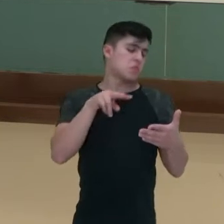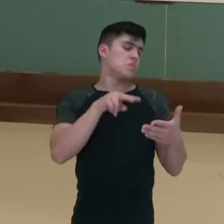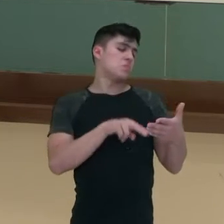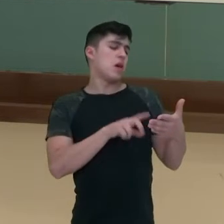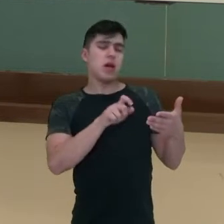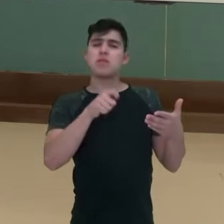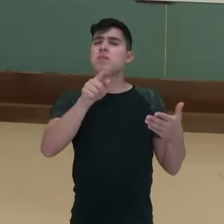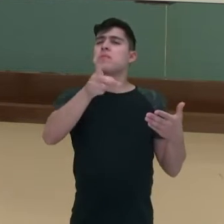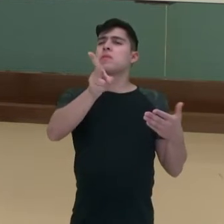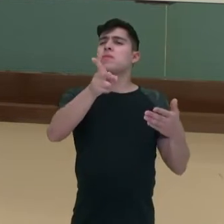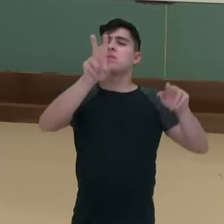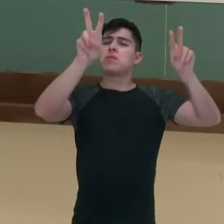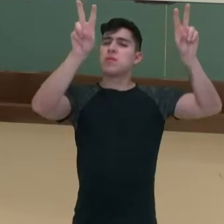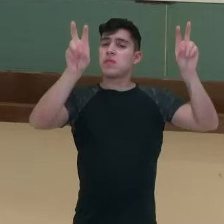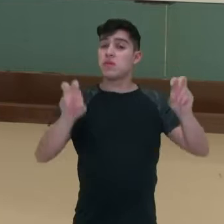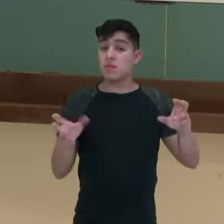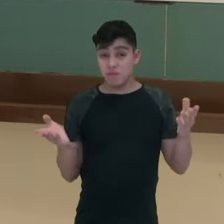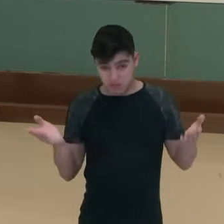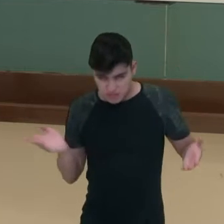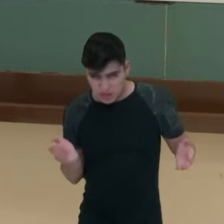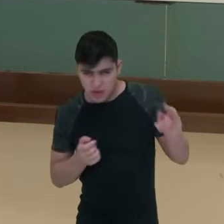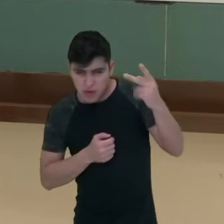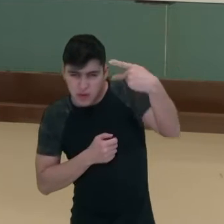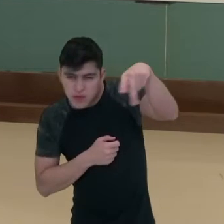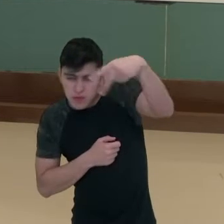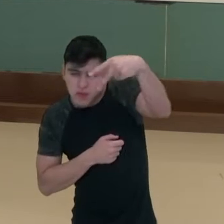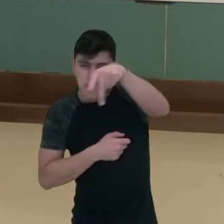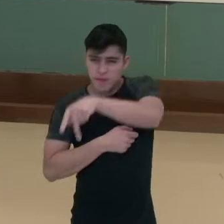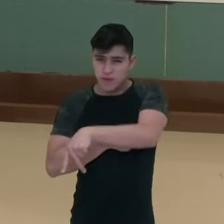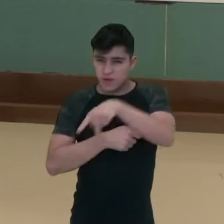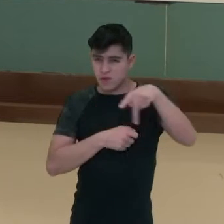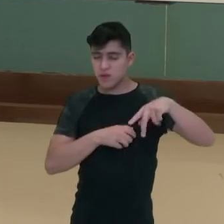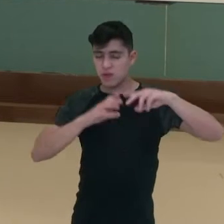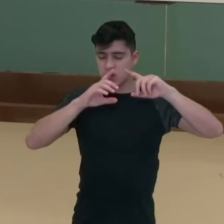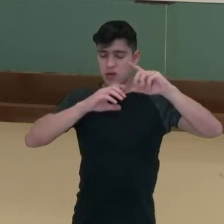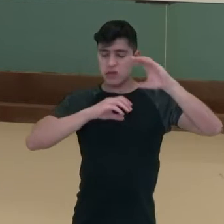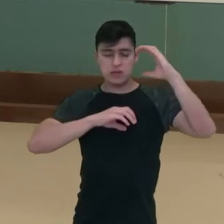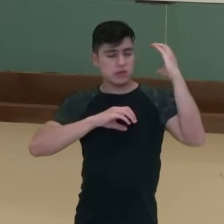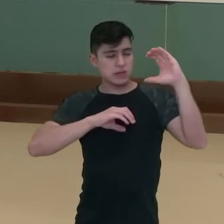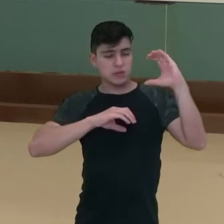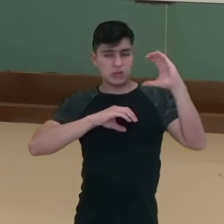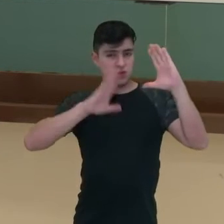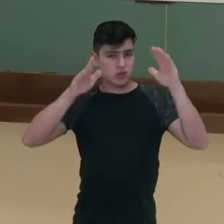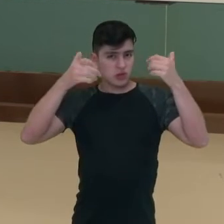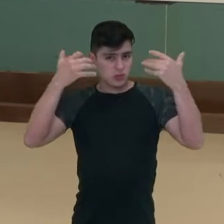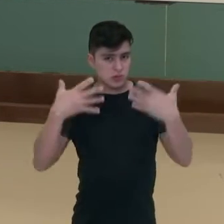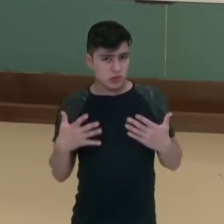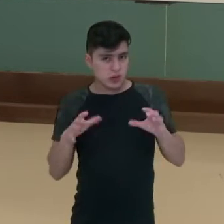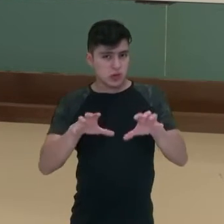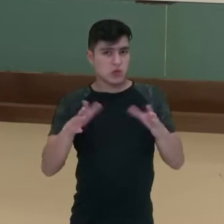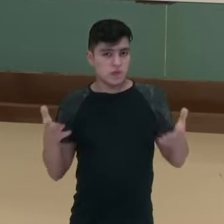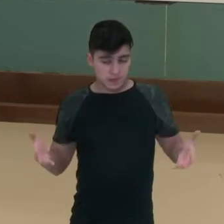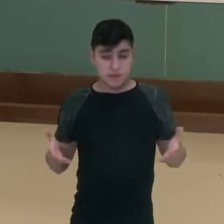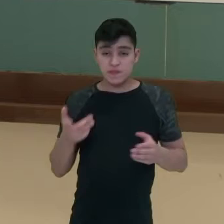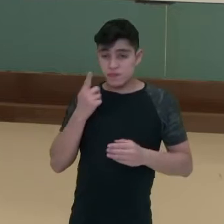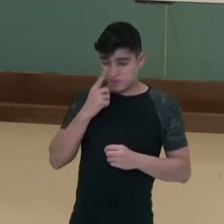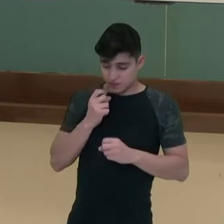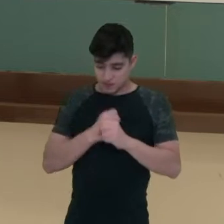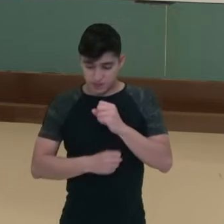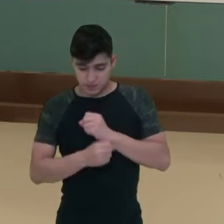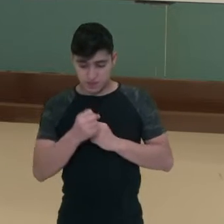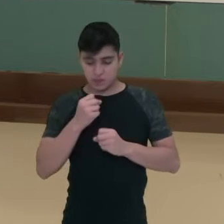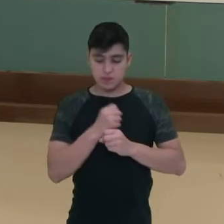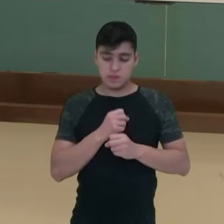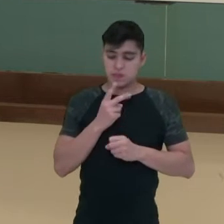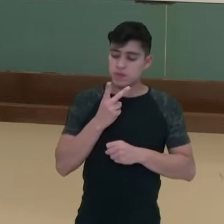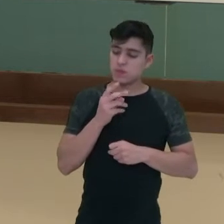isso? A professora de ciências de vocês já comentou alguma coisa sobre isso? Então, em 2018, saiu um